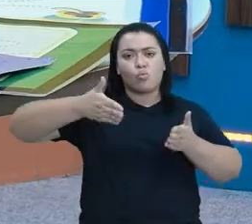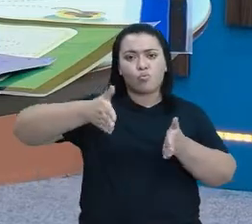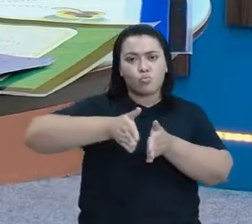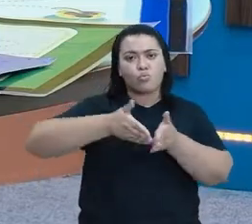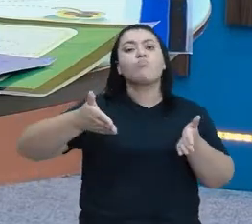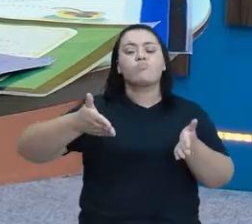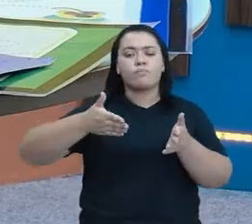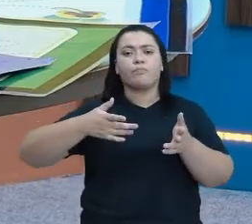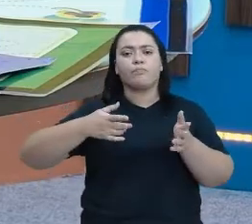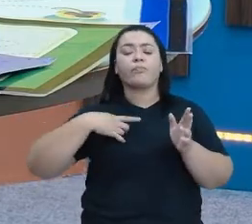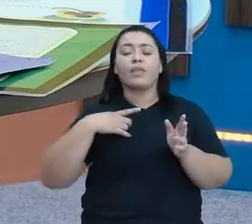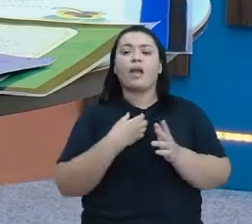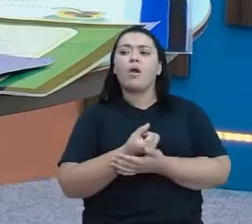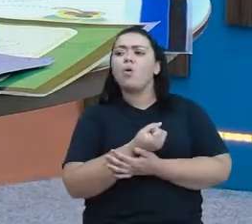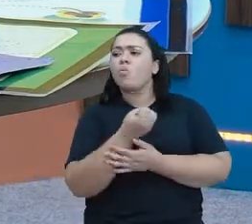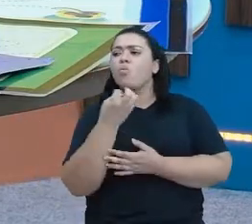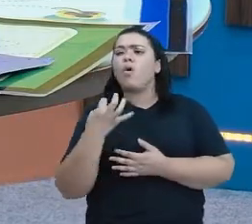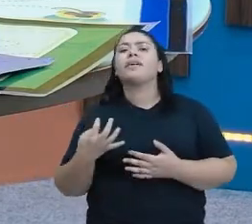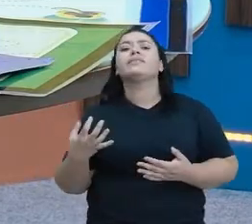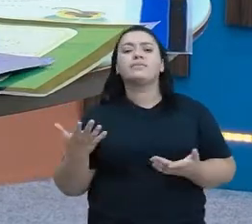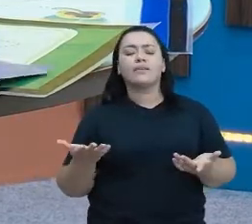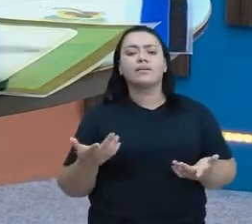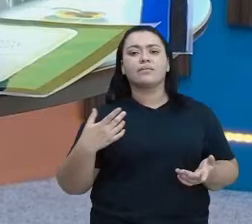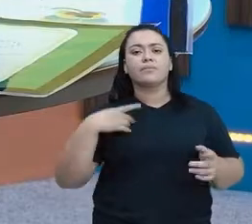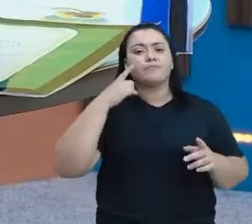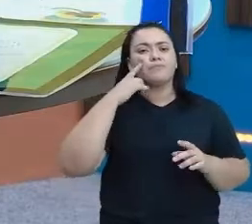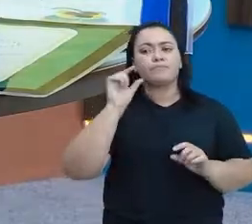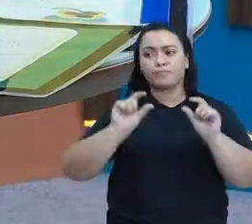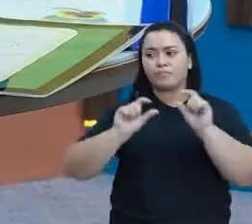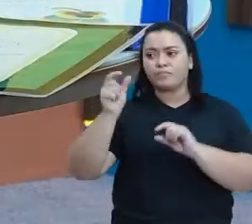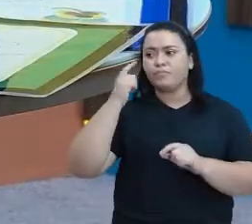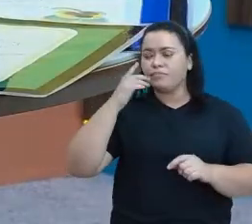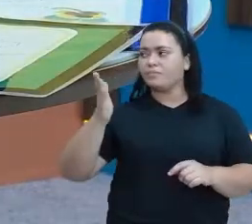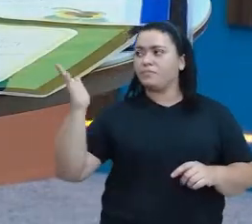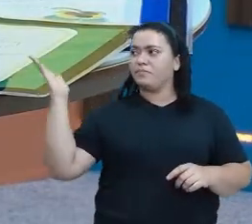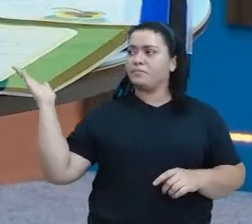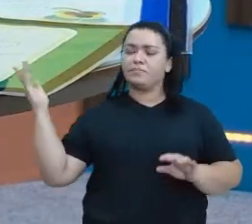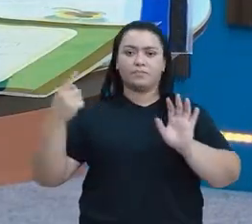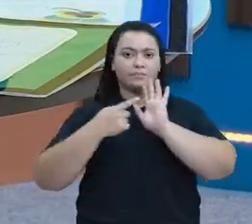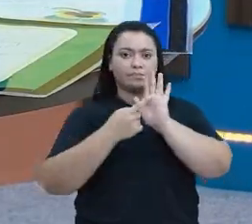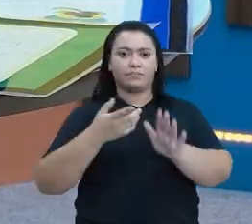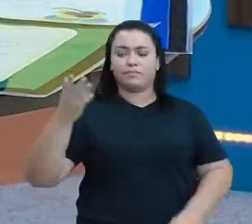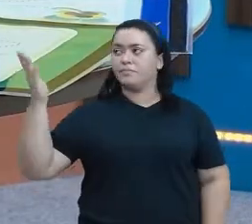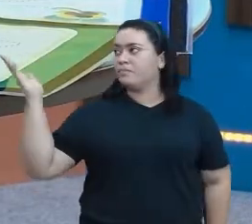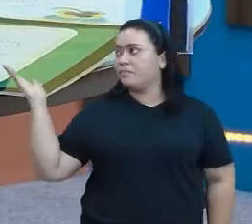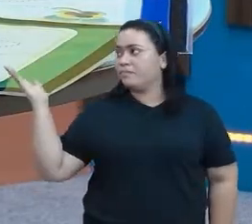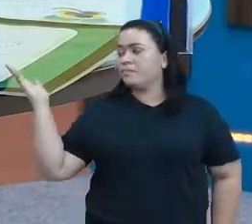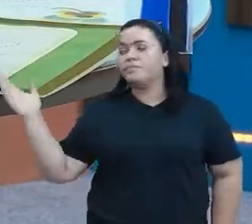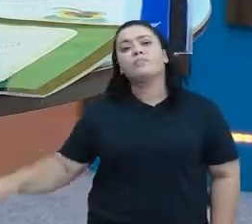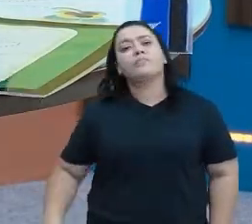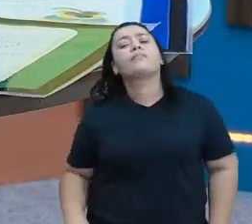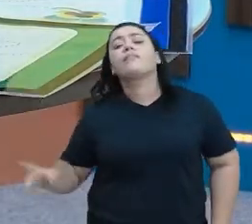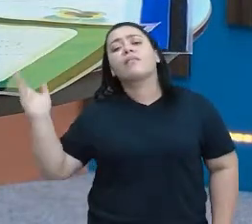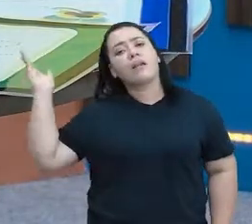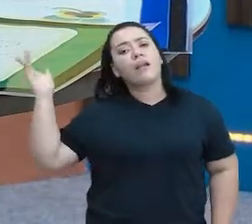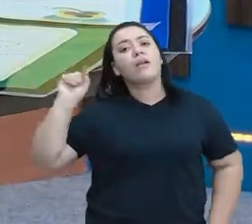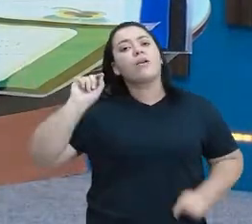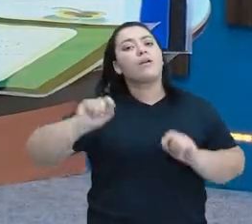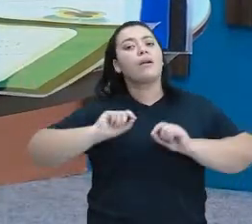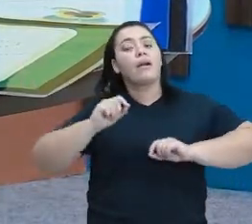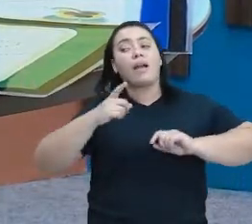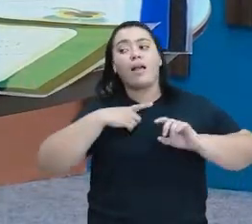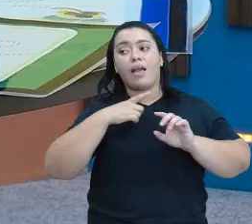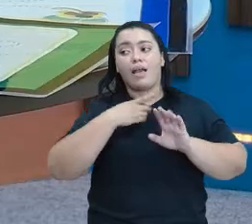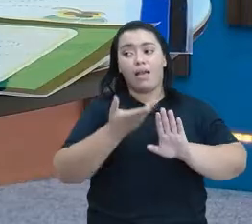tem quantidades, então a gente pode trabalhar, eu vou mostrar logo essas duas, não é? Aqui atrás tem